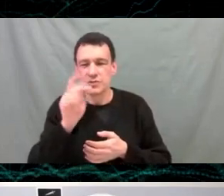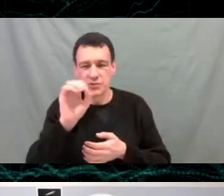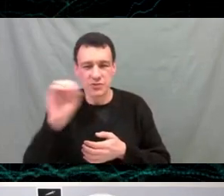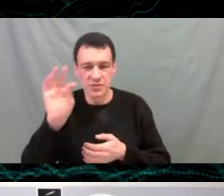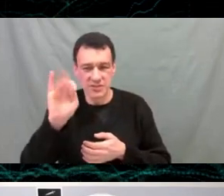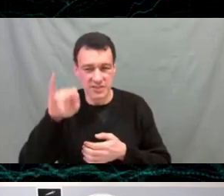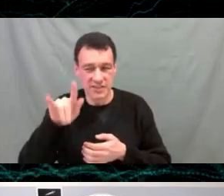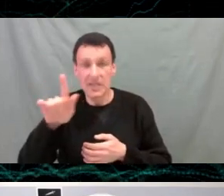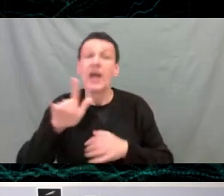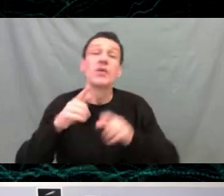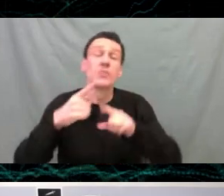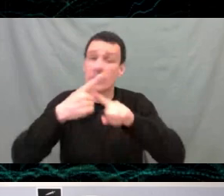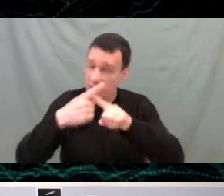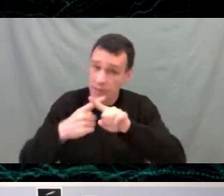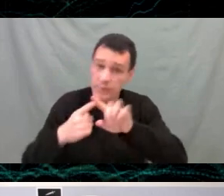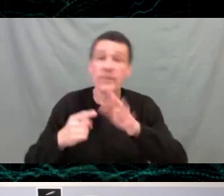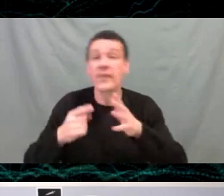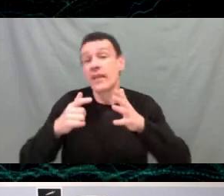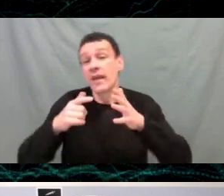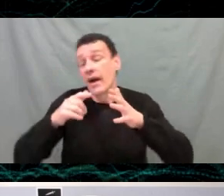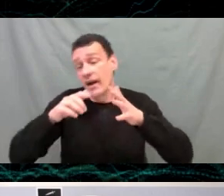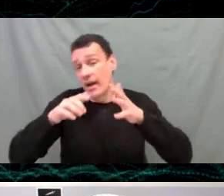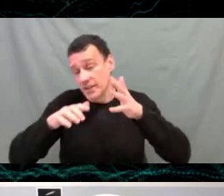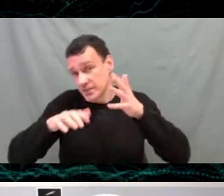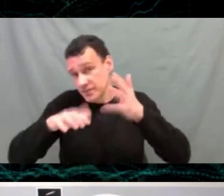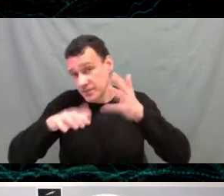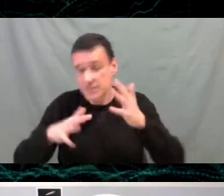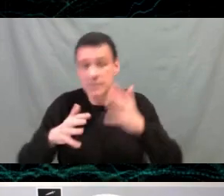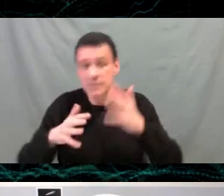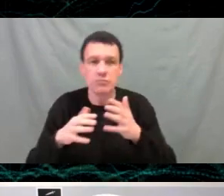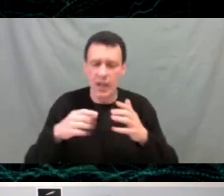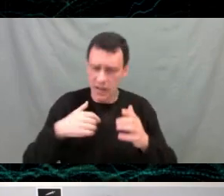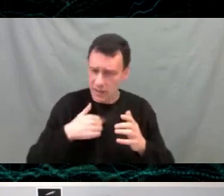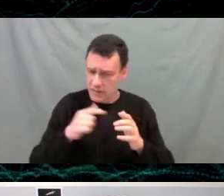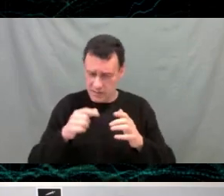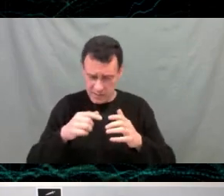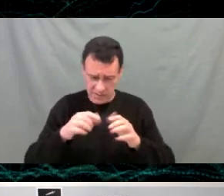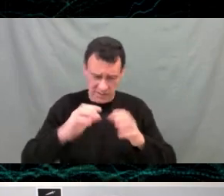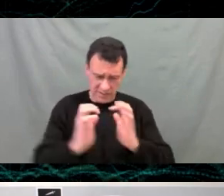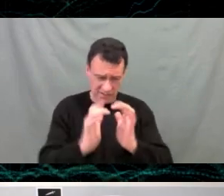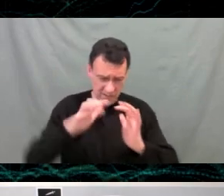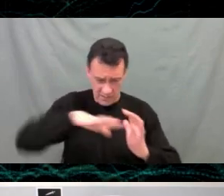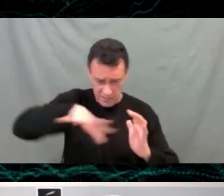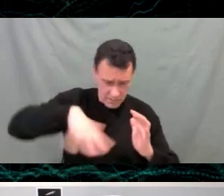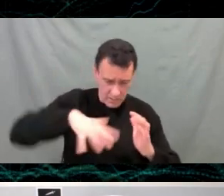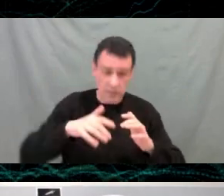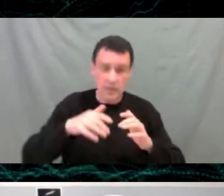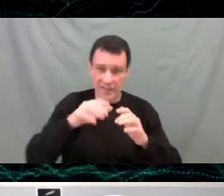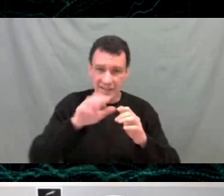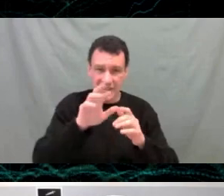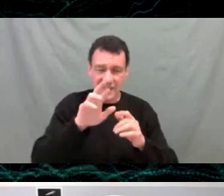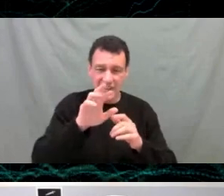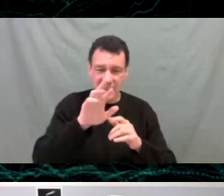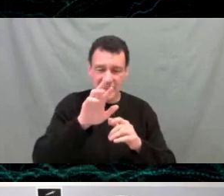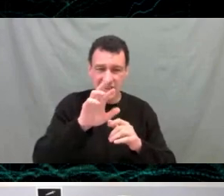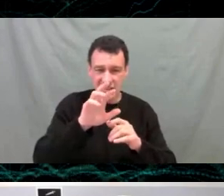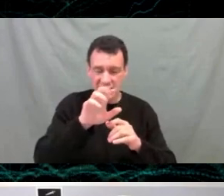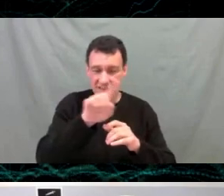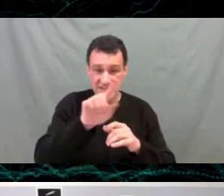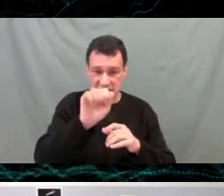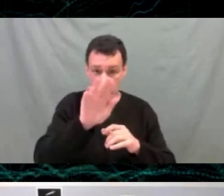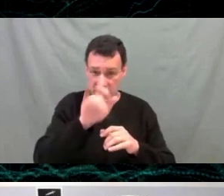está funcionando como esperado, se ele está se comportando como se deve, como também para você